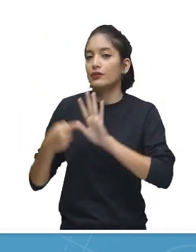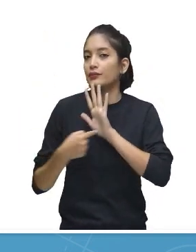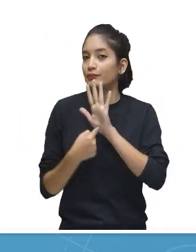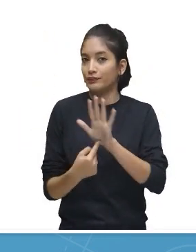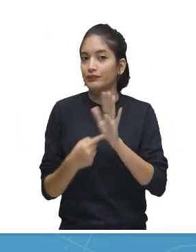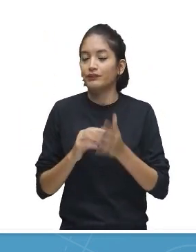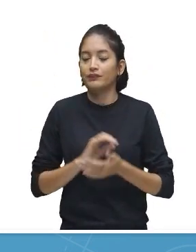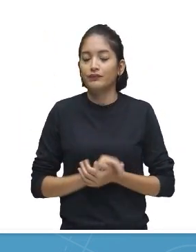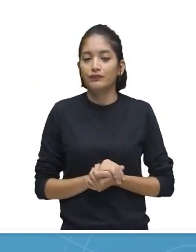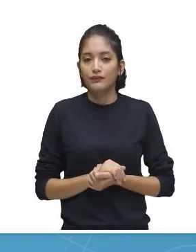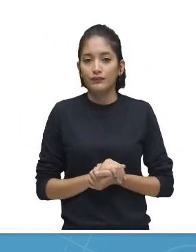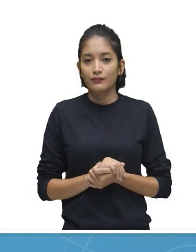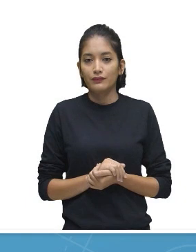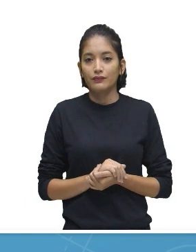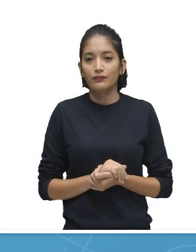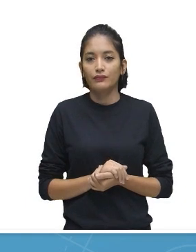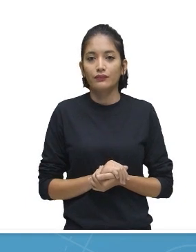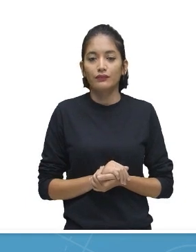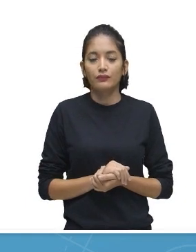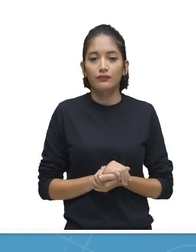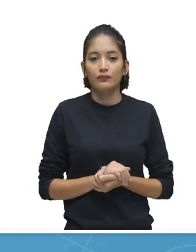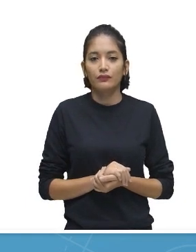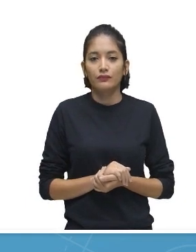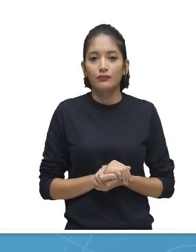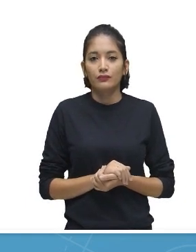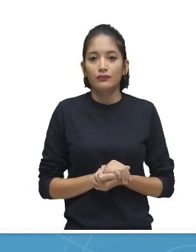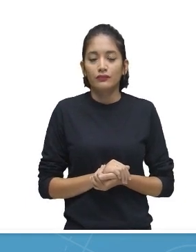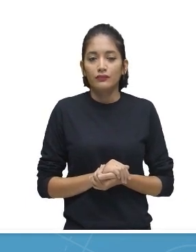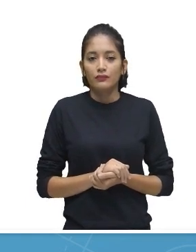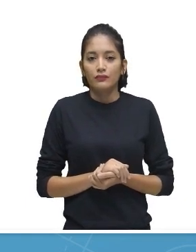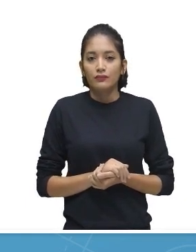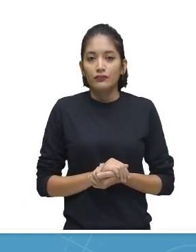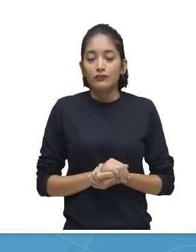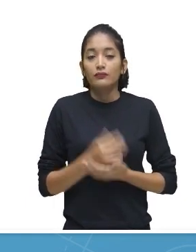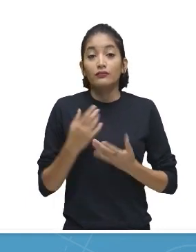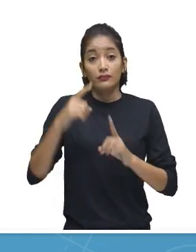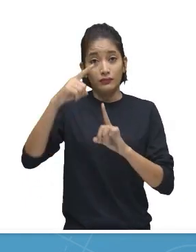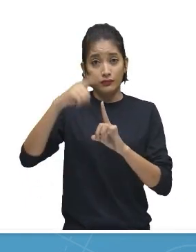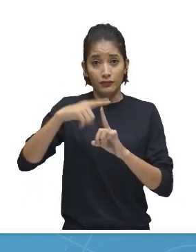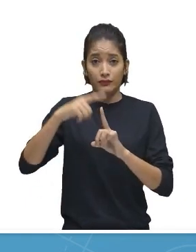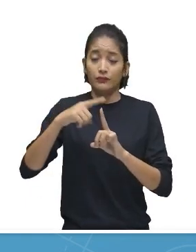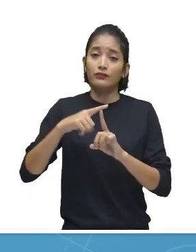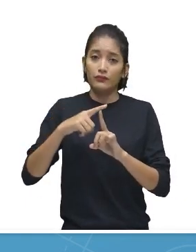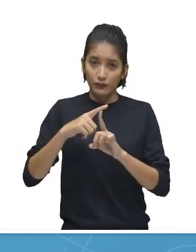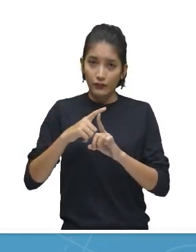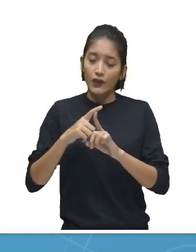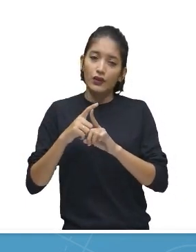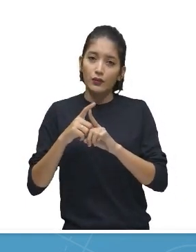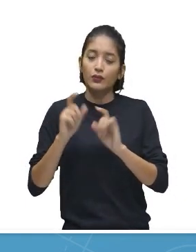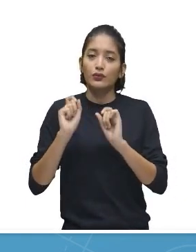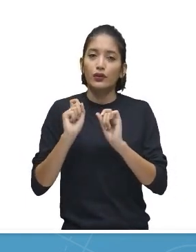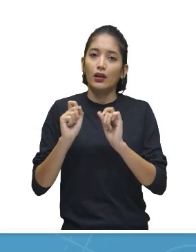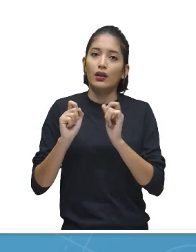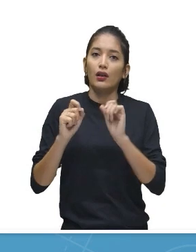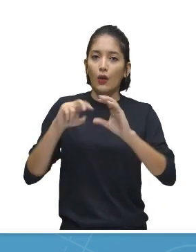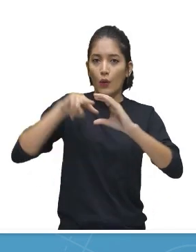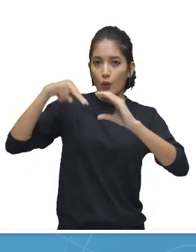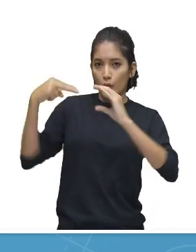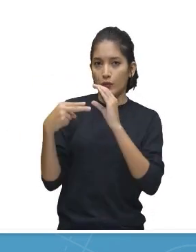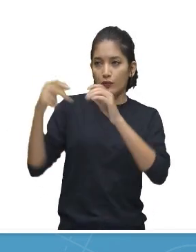Então esse aí é o cubismo analítico. Também tem um outro